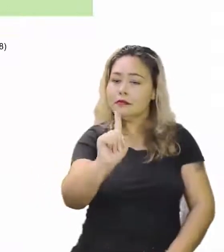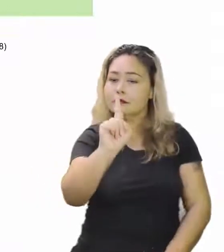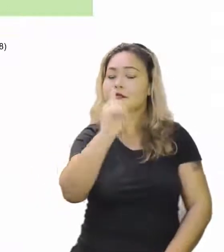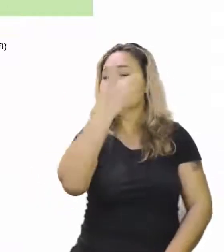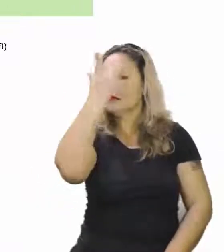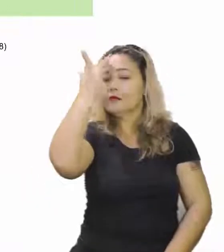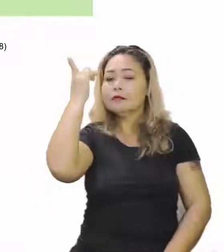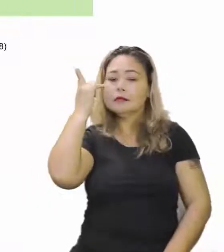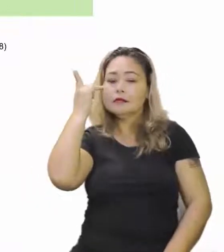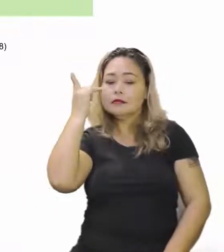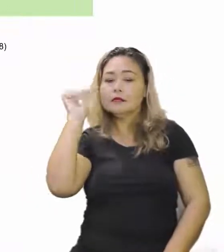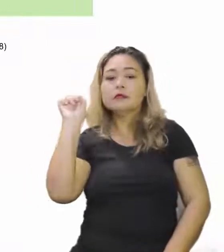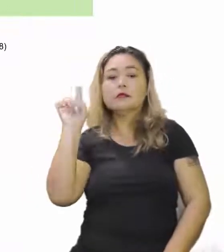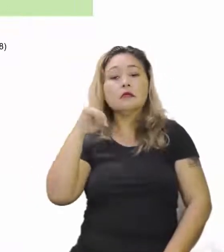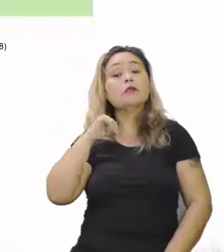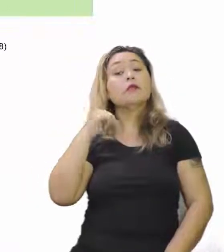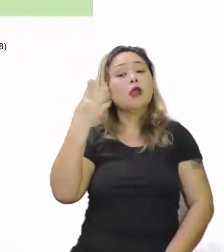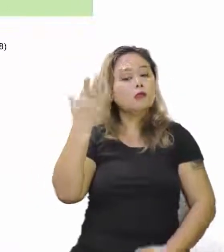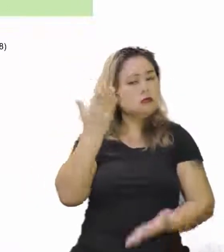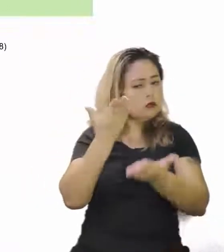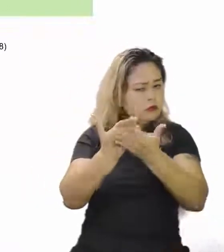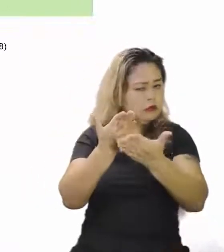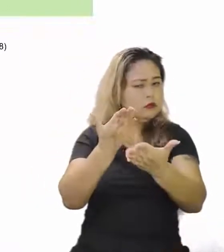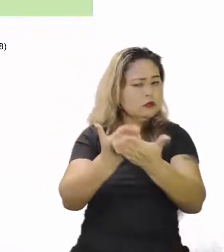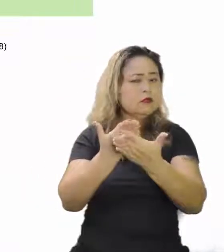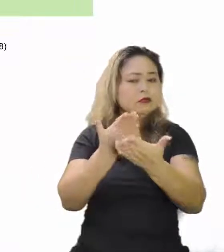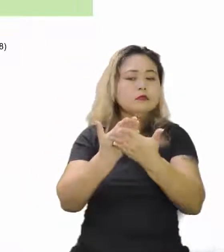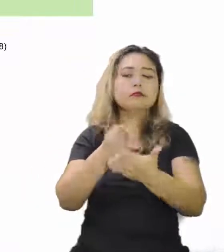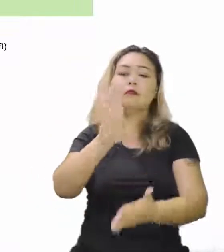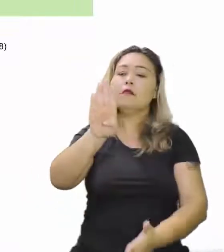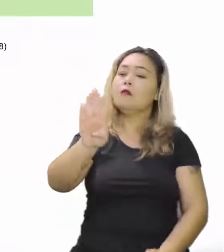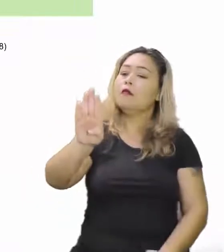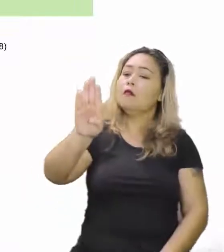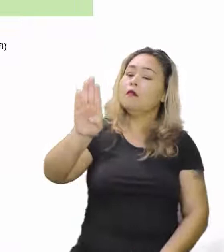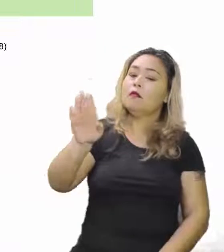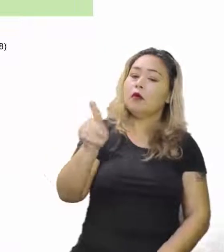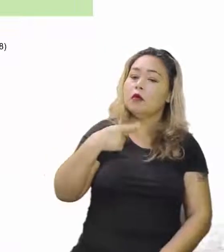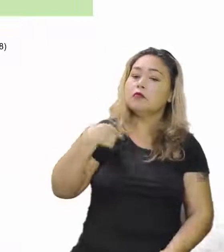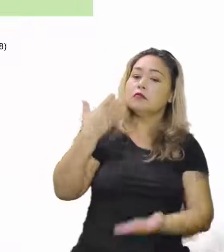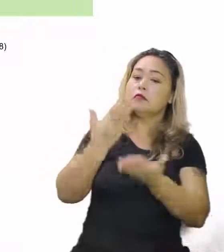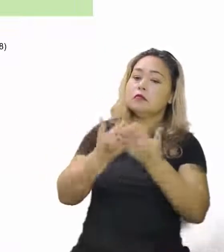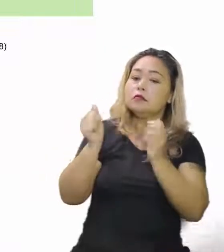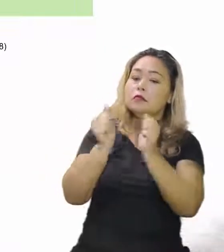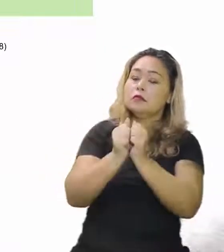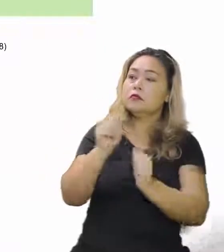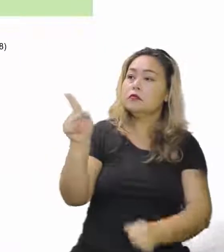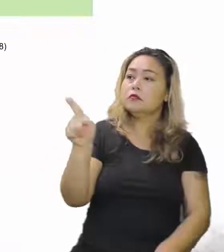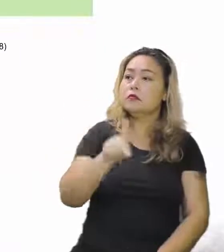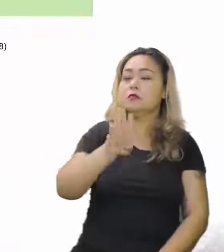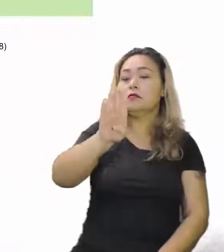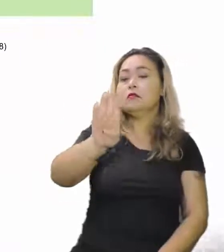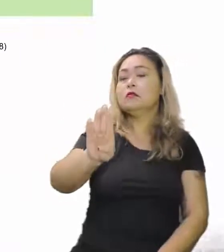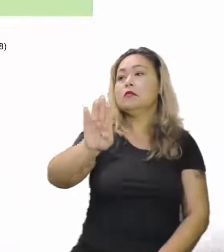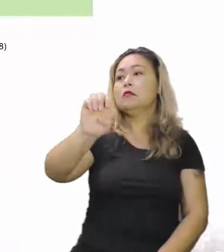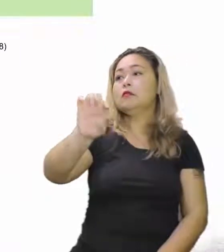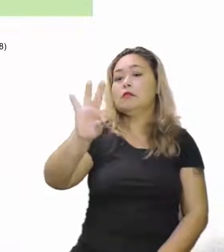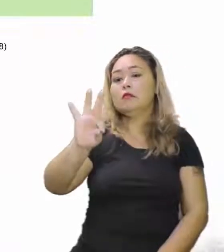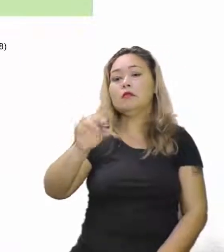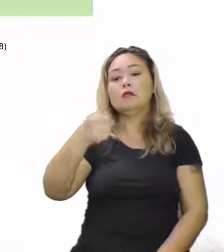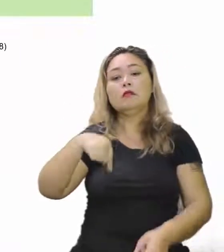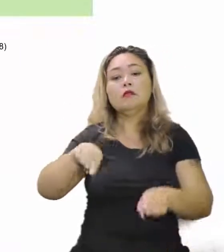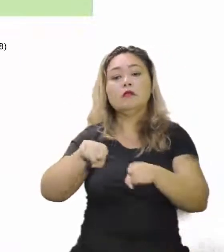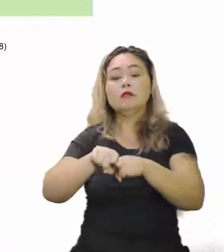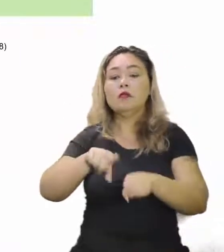também com o professor Beto e o professor Loresmar.